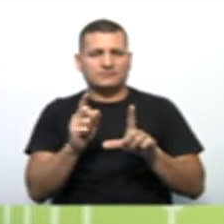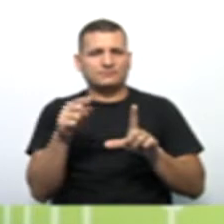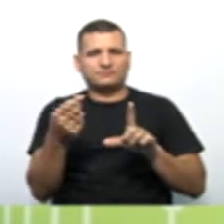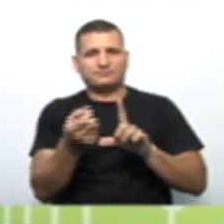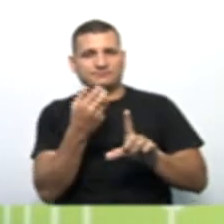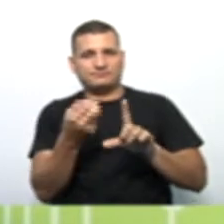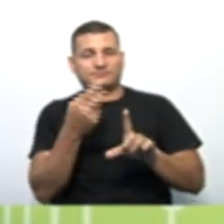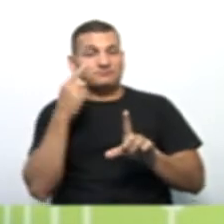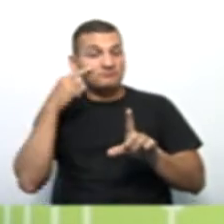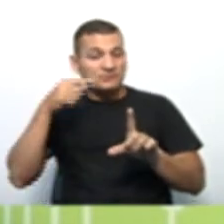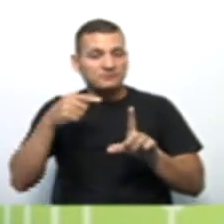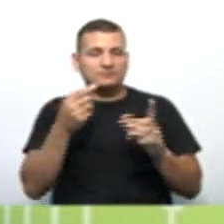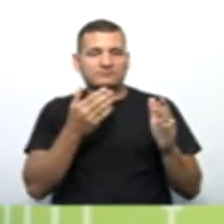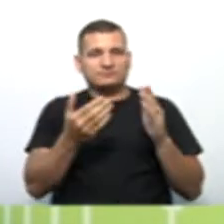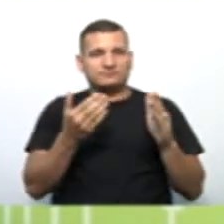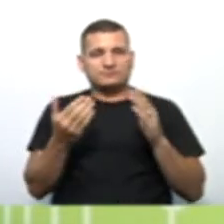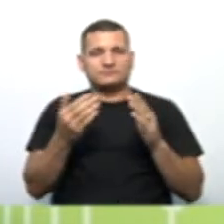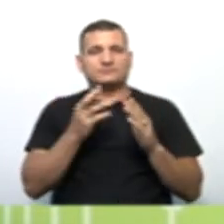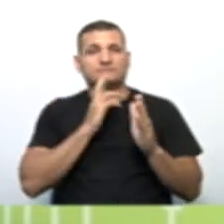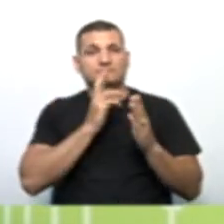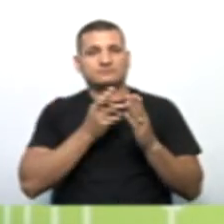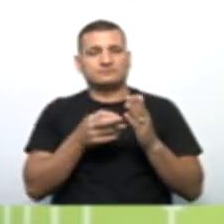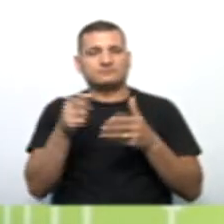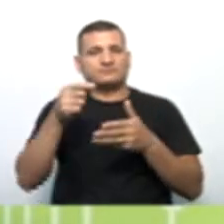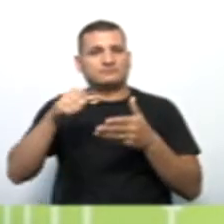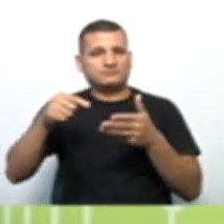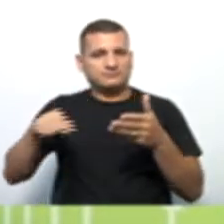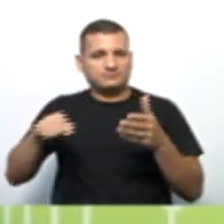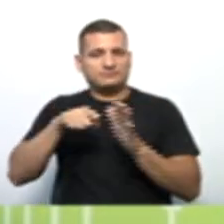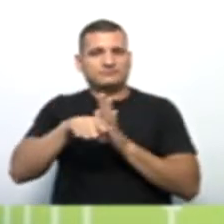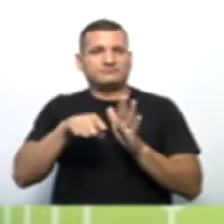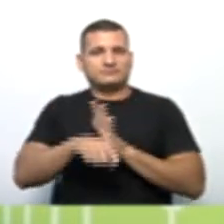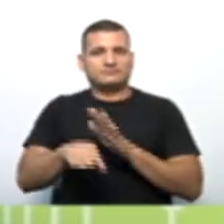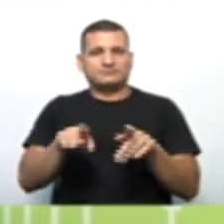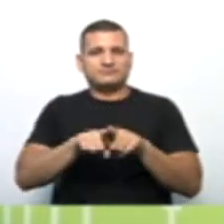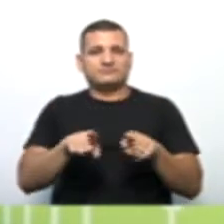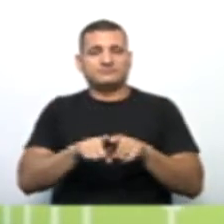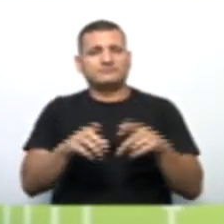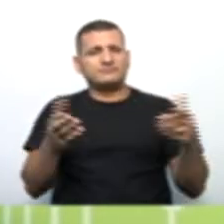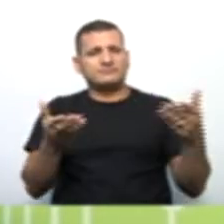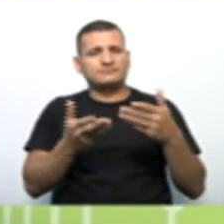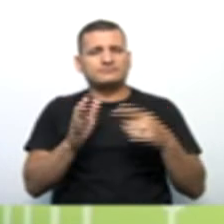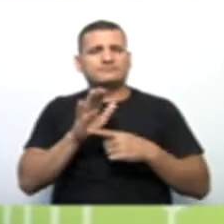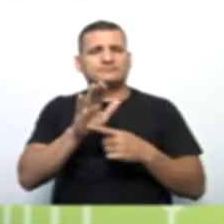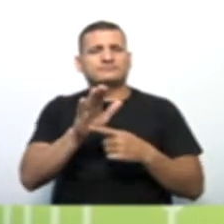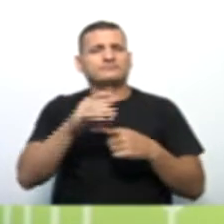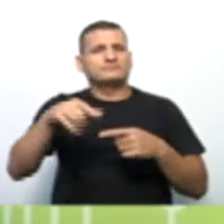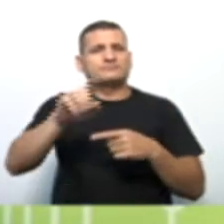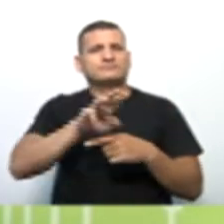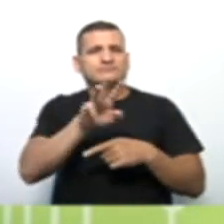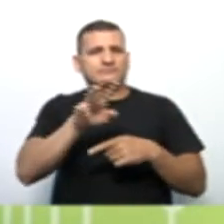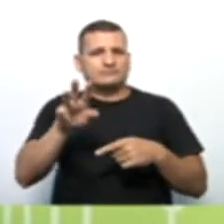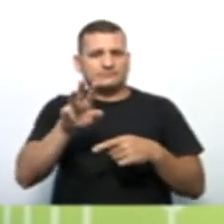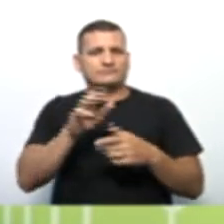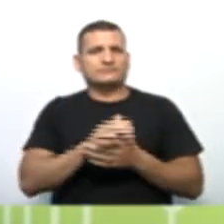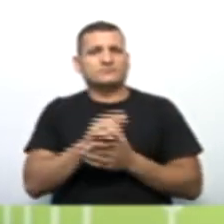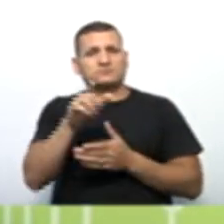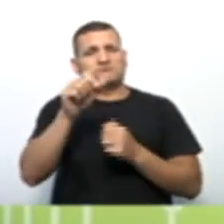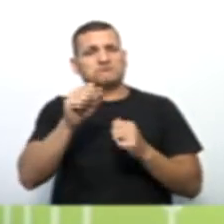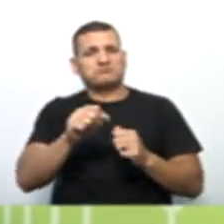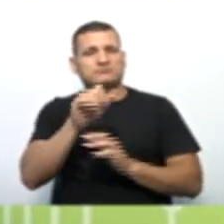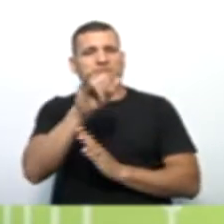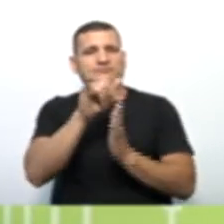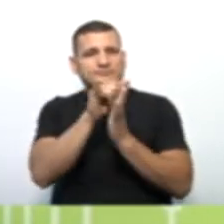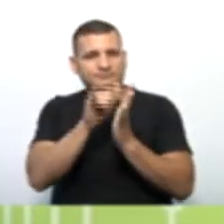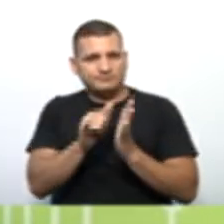enviaram irão responder às questões também já agora eu quero mostrar pra vocês um site que eu uso bastante o que pode fazer downloads aí que